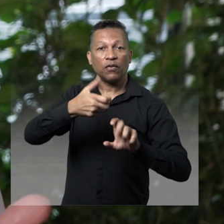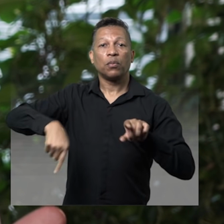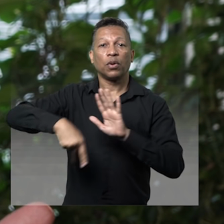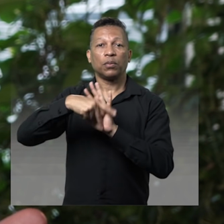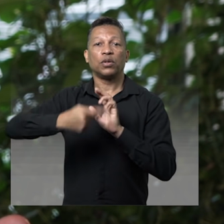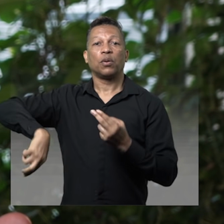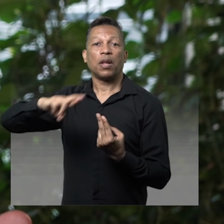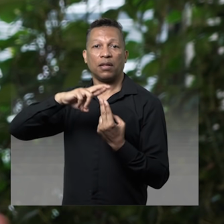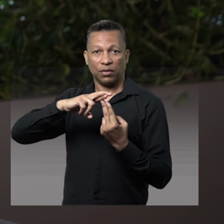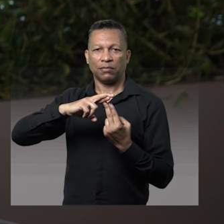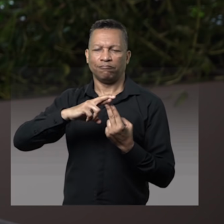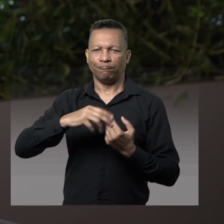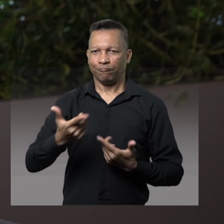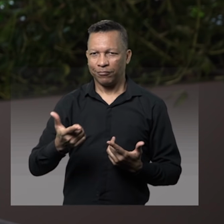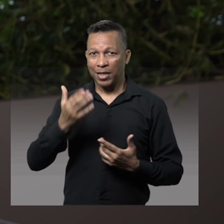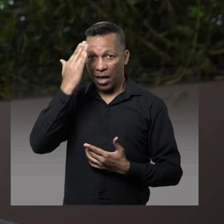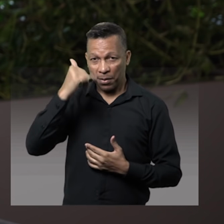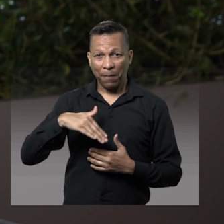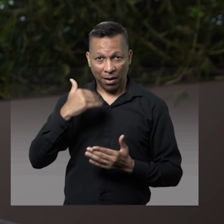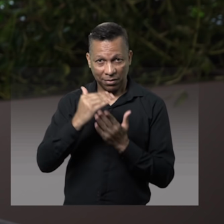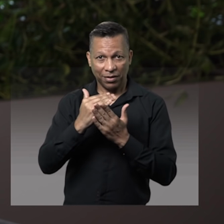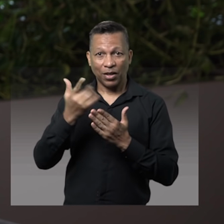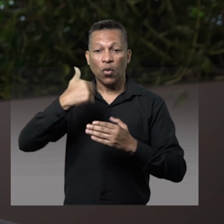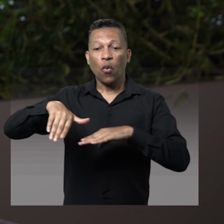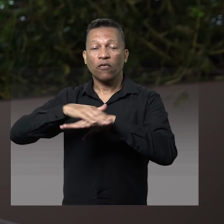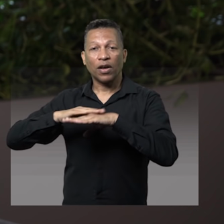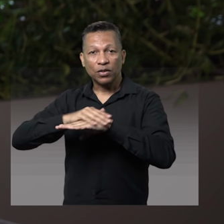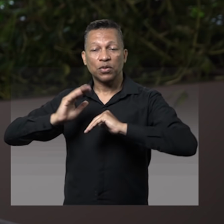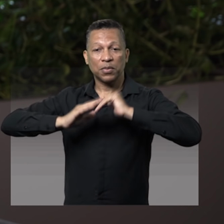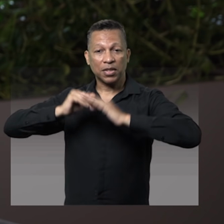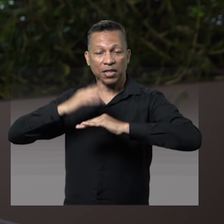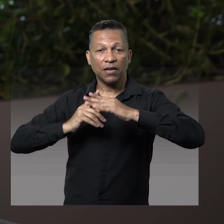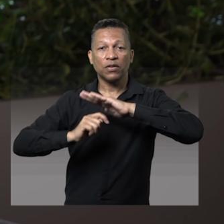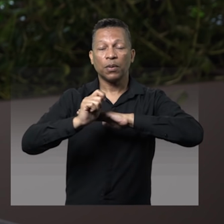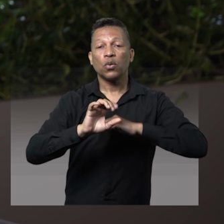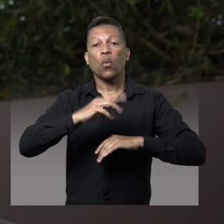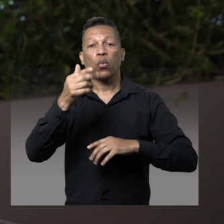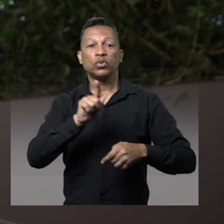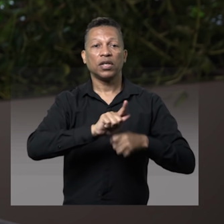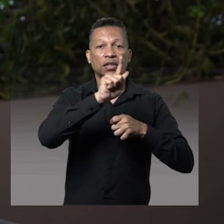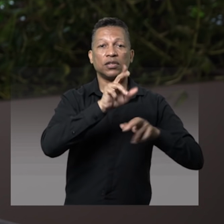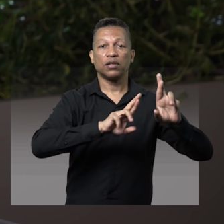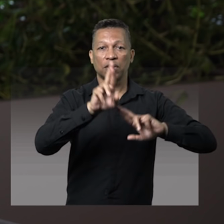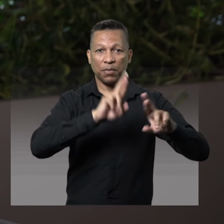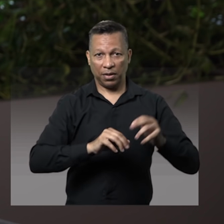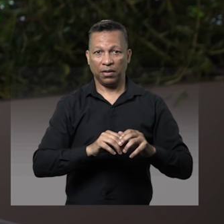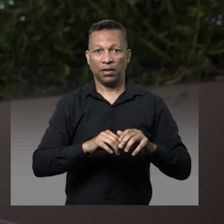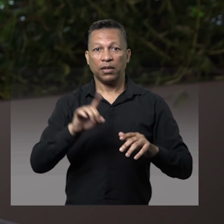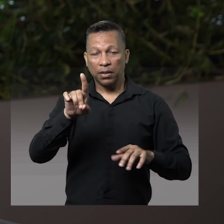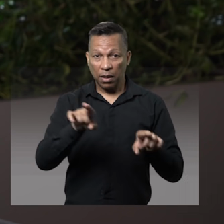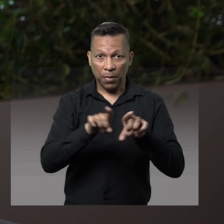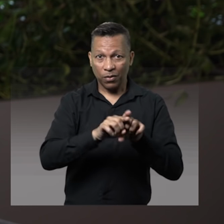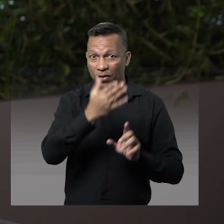Bradesco. Fala sério, hein? Quer saber mais? Fale com nossos especialistas de investimento ou com seu gerente de relacionamento. E